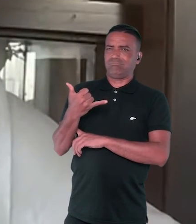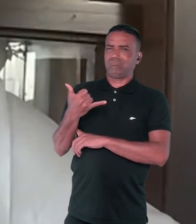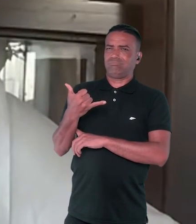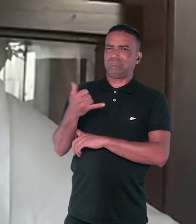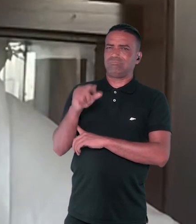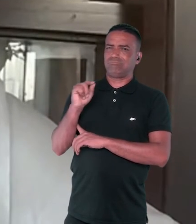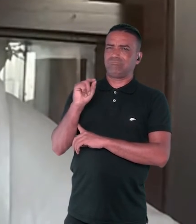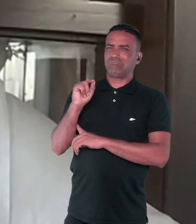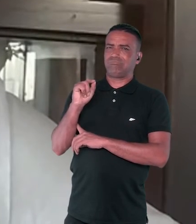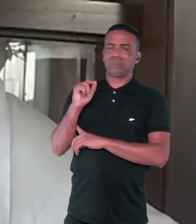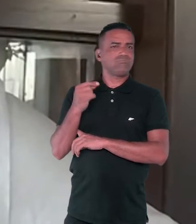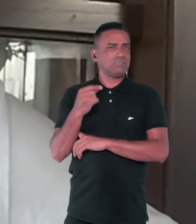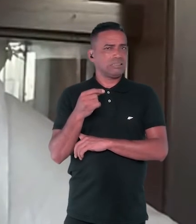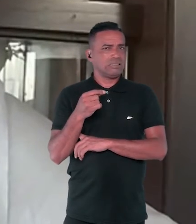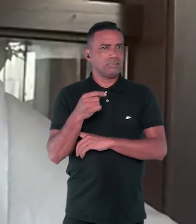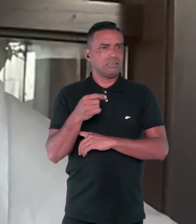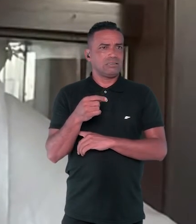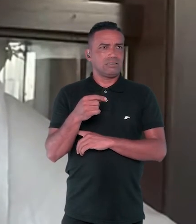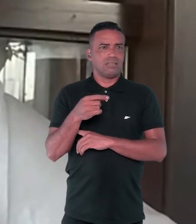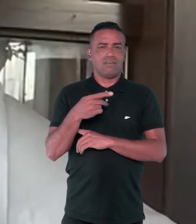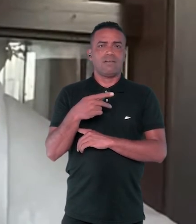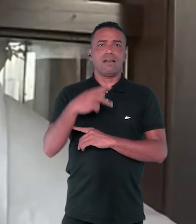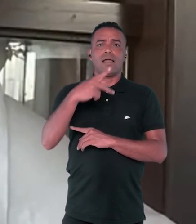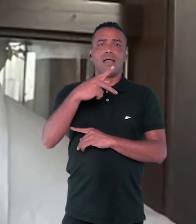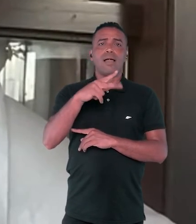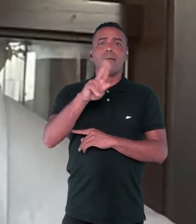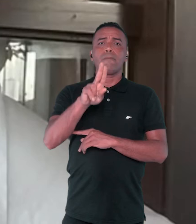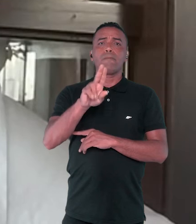tá assim, puxa.